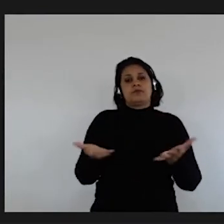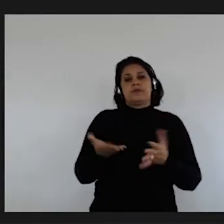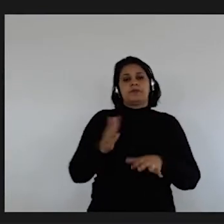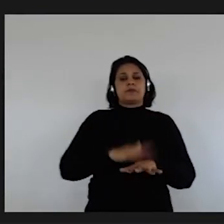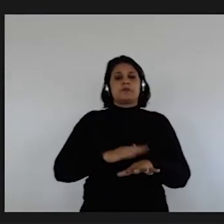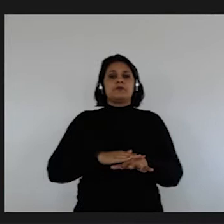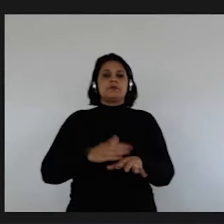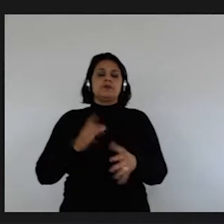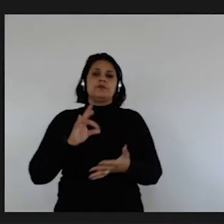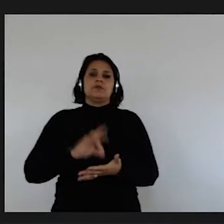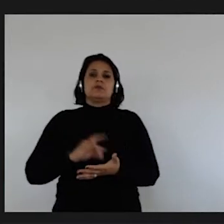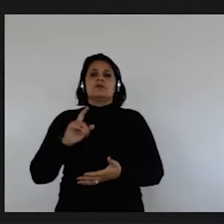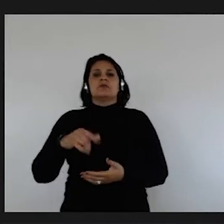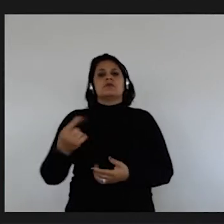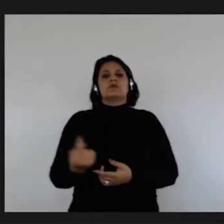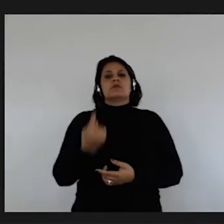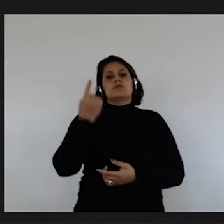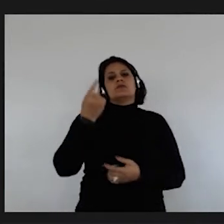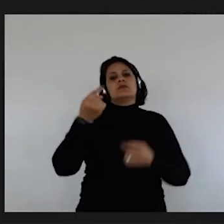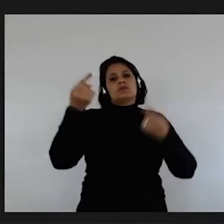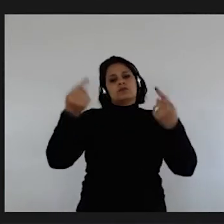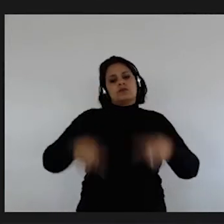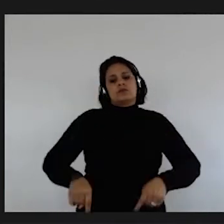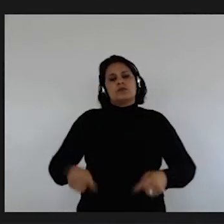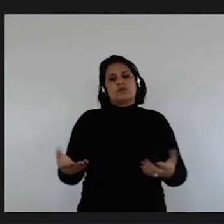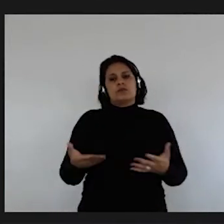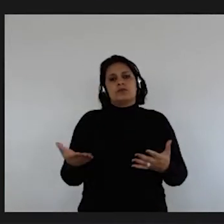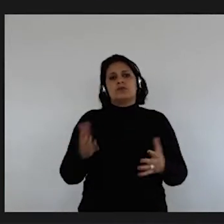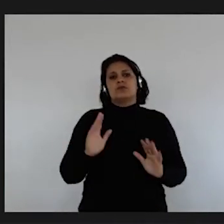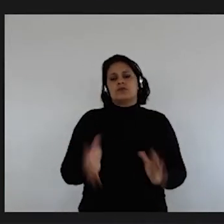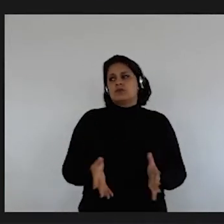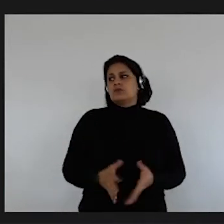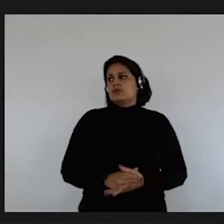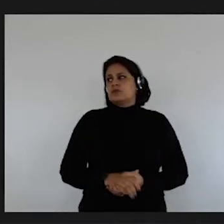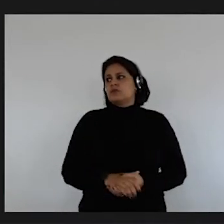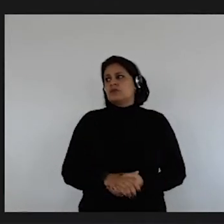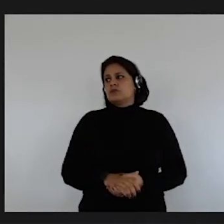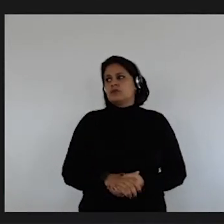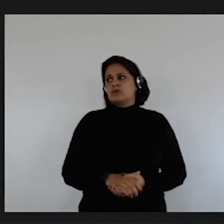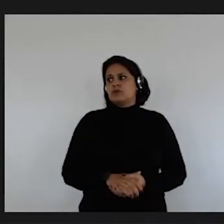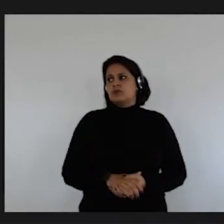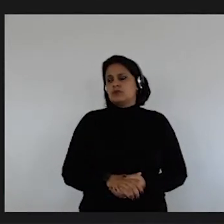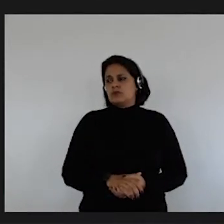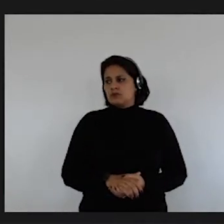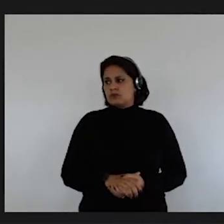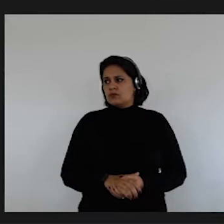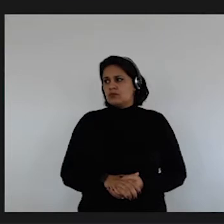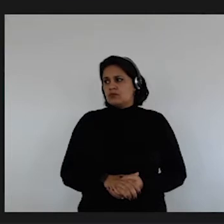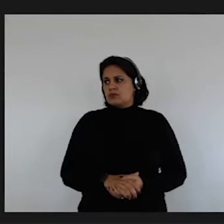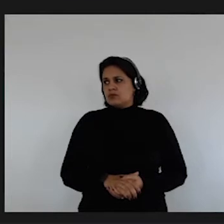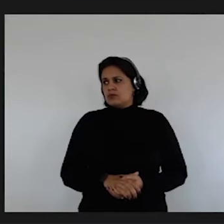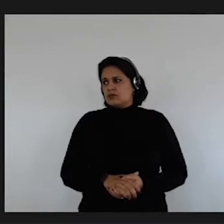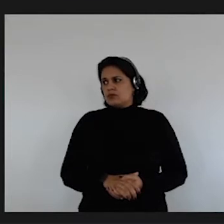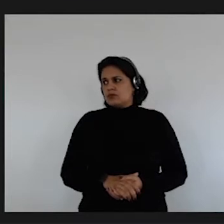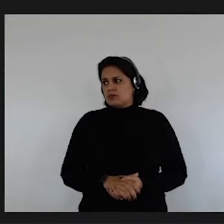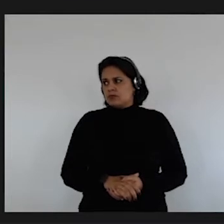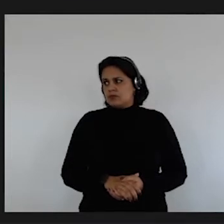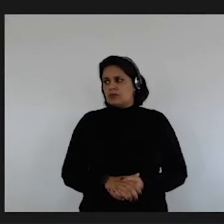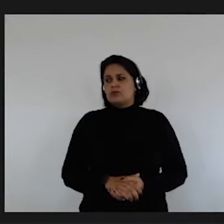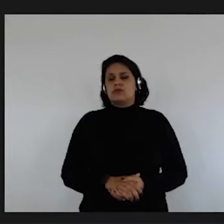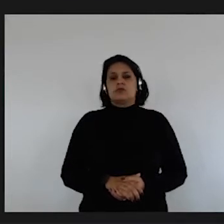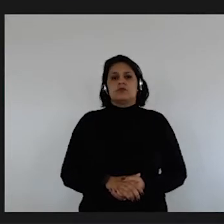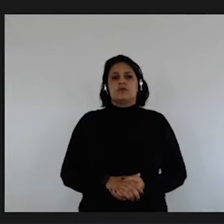é o primeiro desafio a ser vencido desde já para o sucesso do agronegócio do